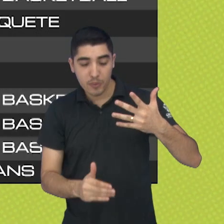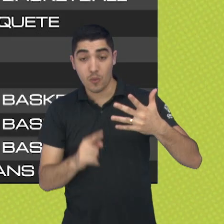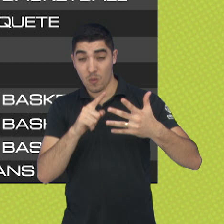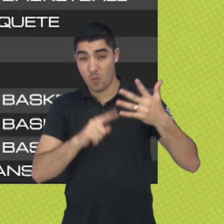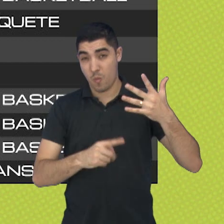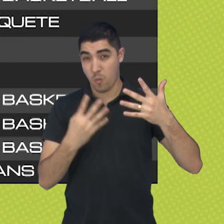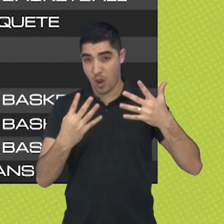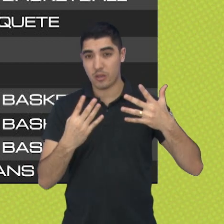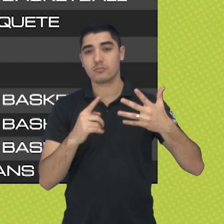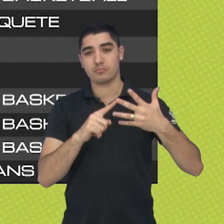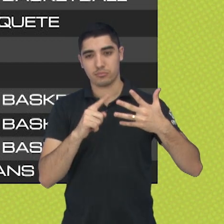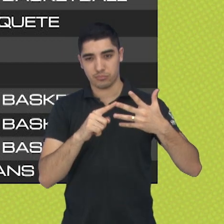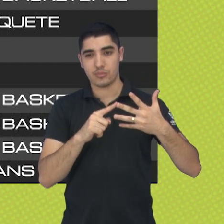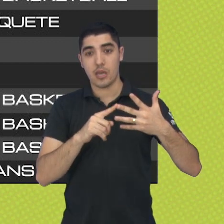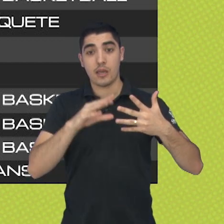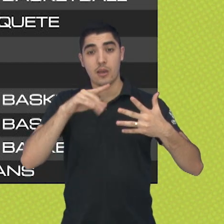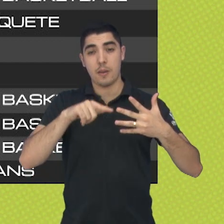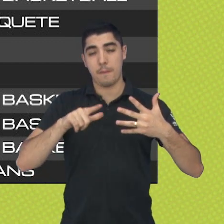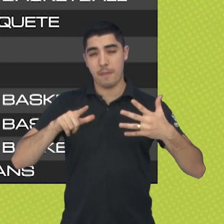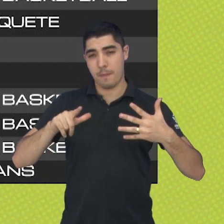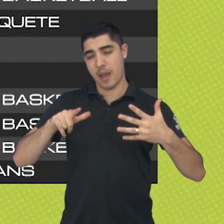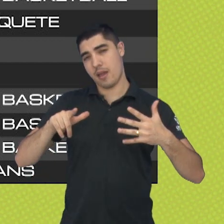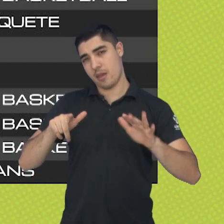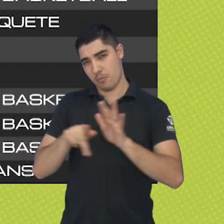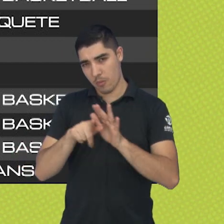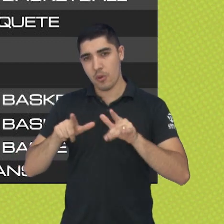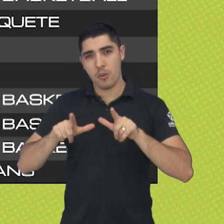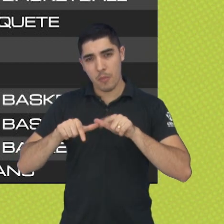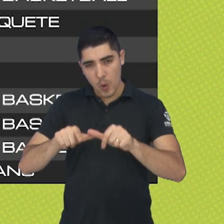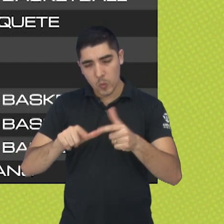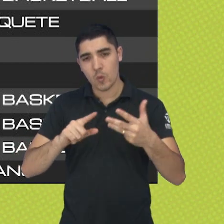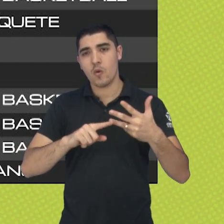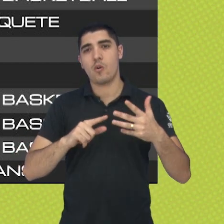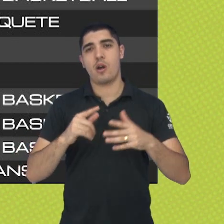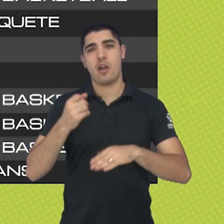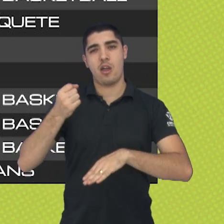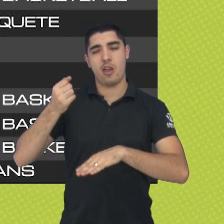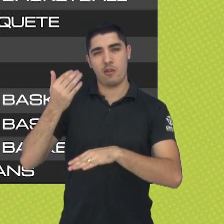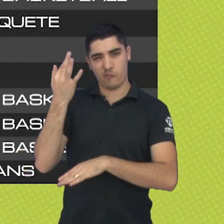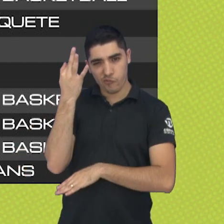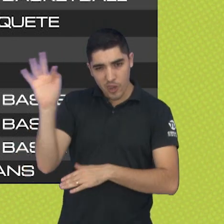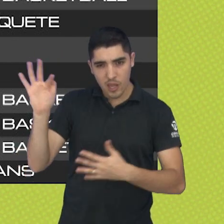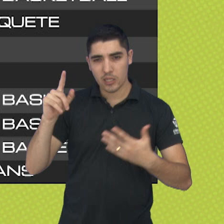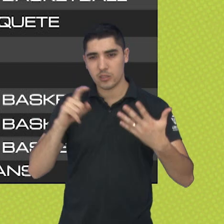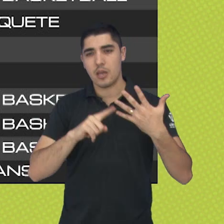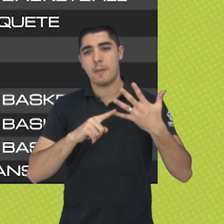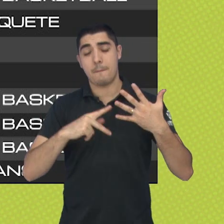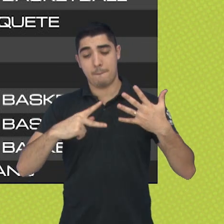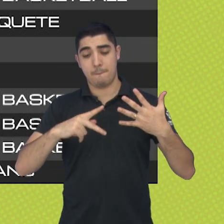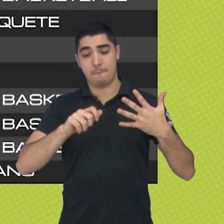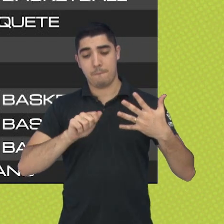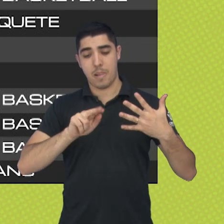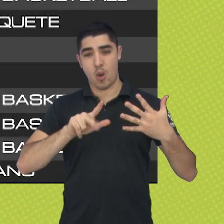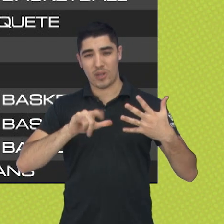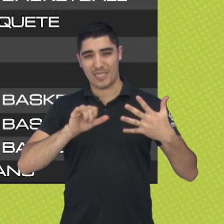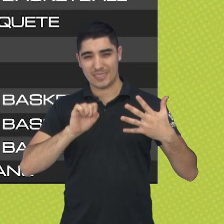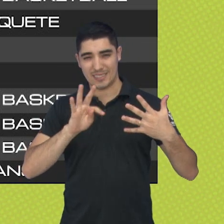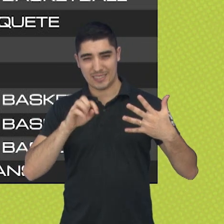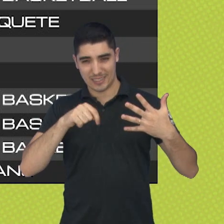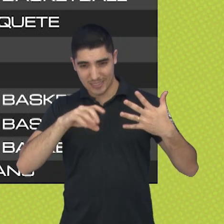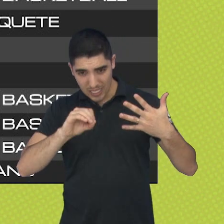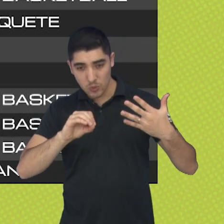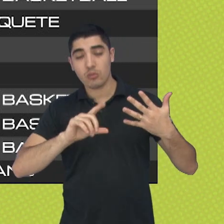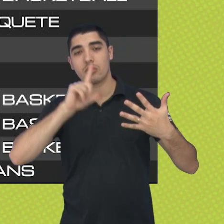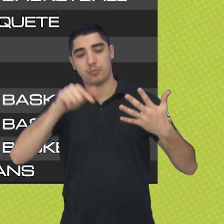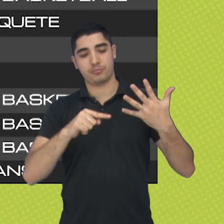era difícil, mesmo jogando em casa. Bauru, Franca, e aí o Paulistano, e depois, por último, para o São Paulo. E como o Brunão já adiantou, a